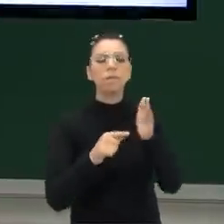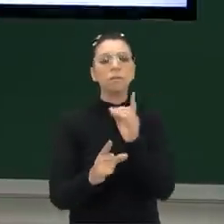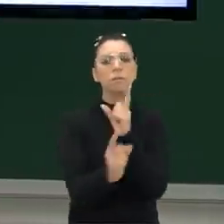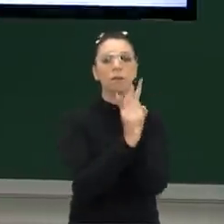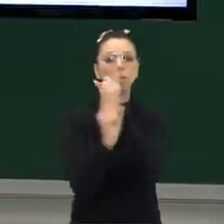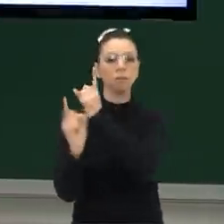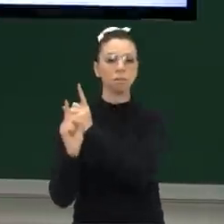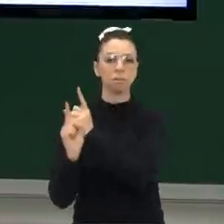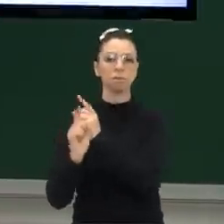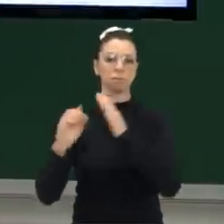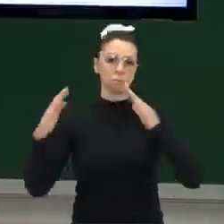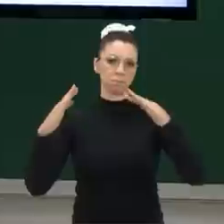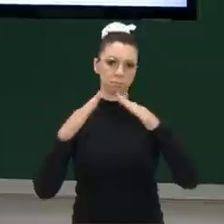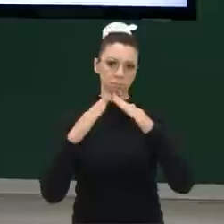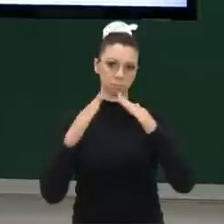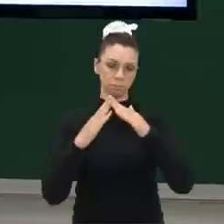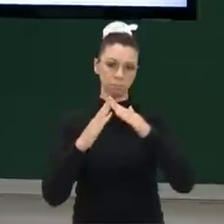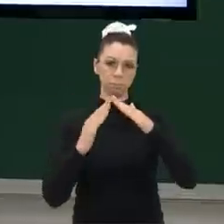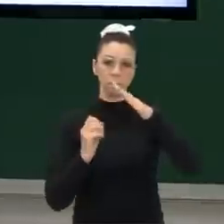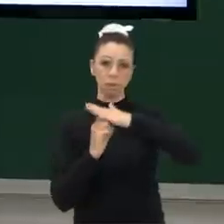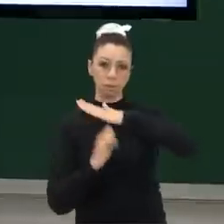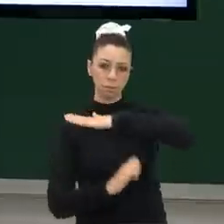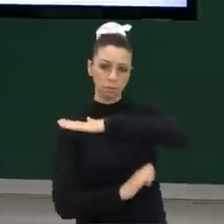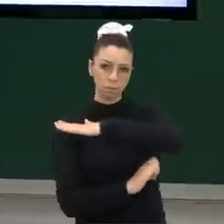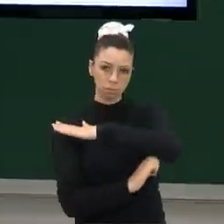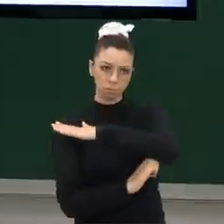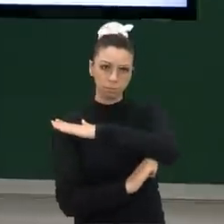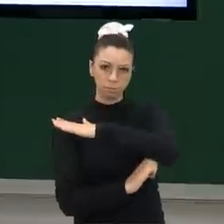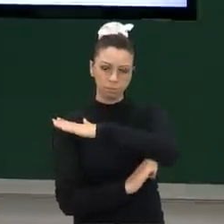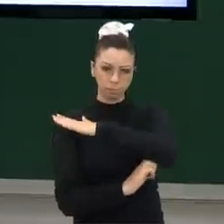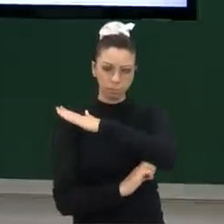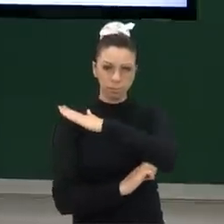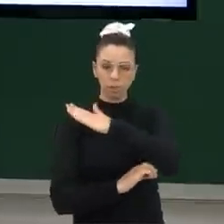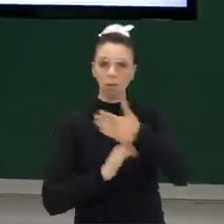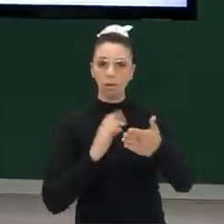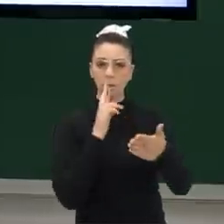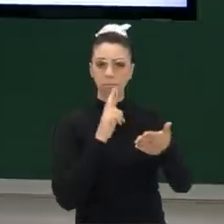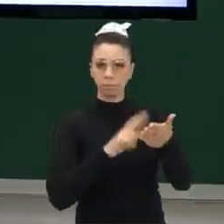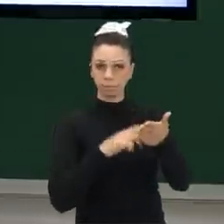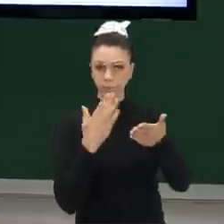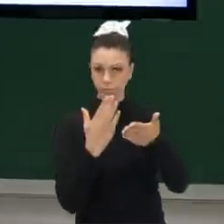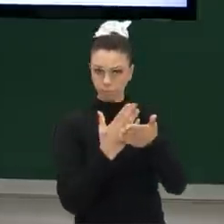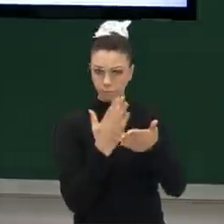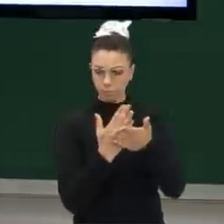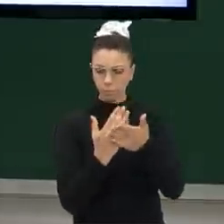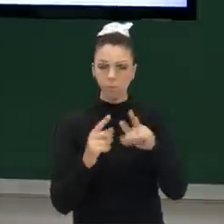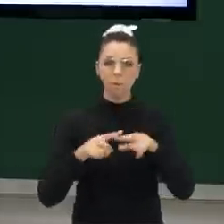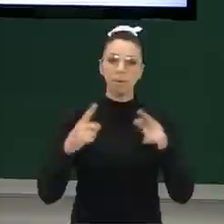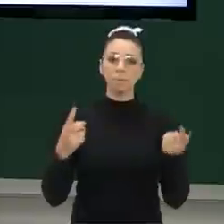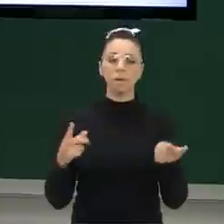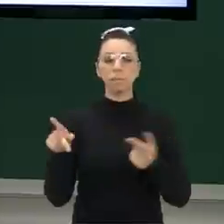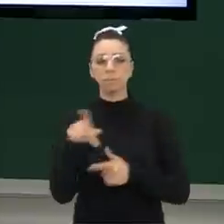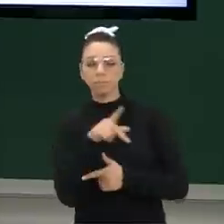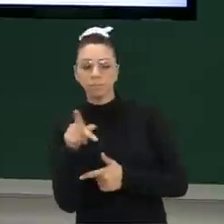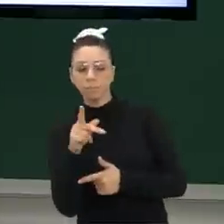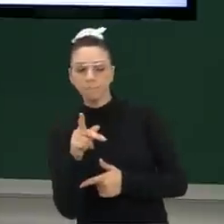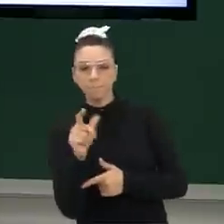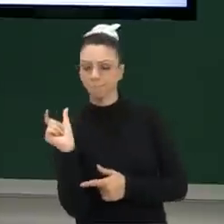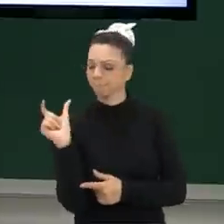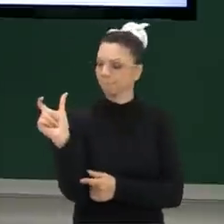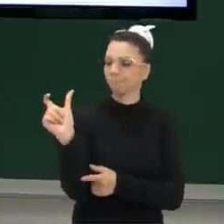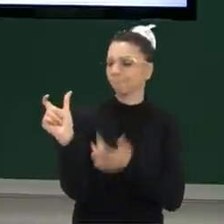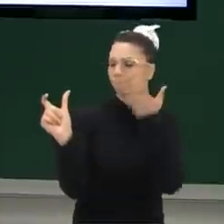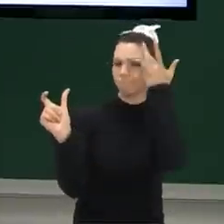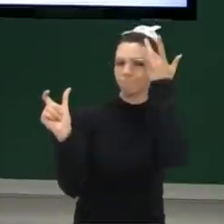da estrutura dessa casa que você encontrar e vai marcar aí no seu caderno. Teacher, mas apareceu uma palavrinha ali que eu não